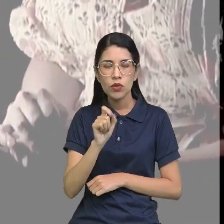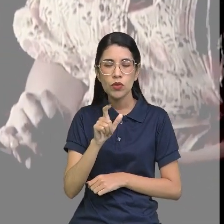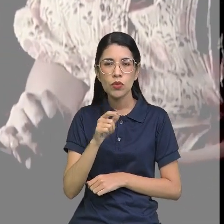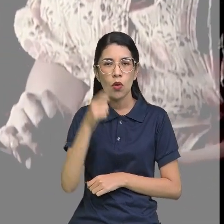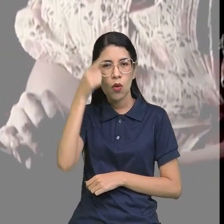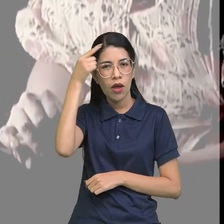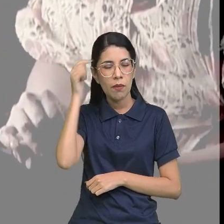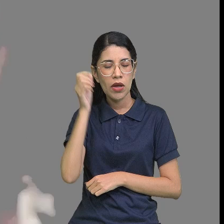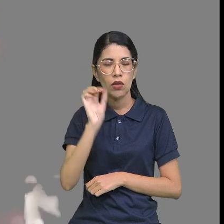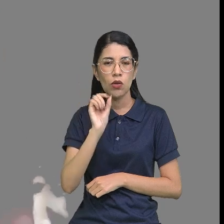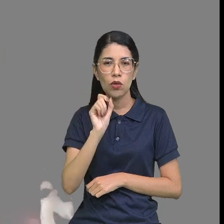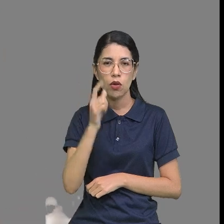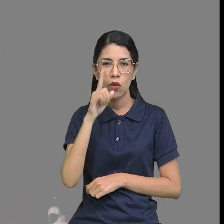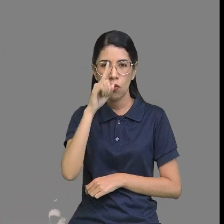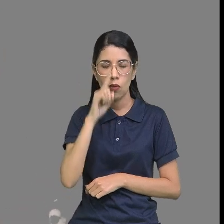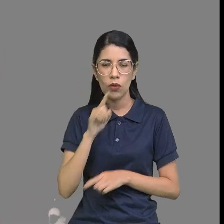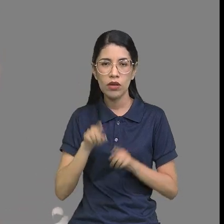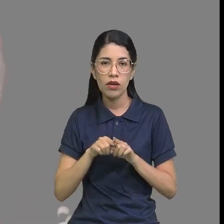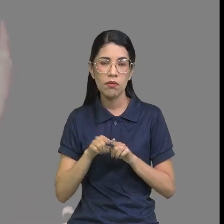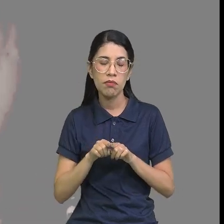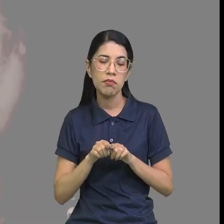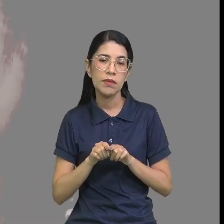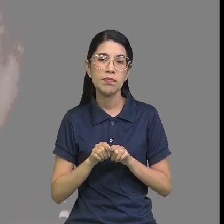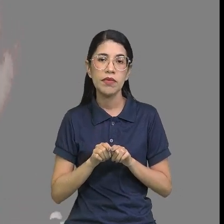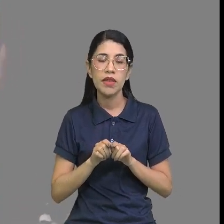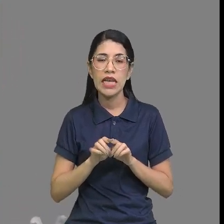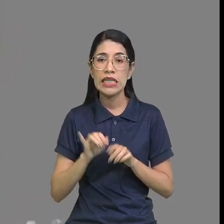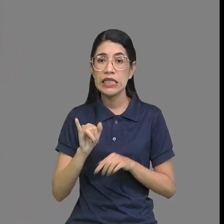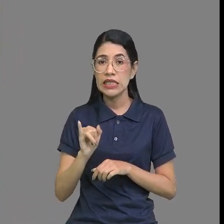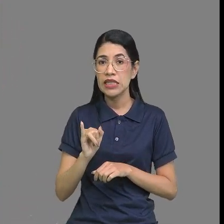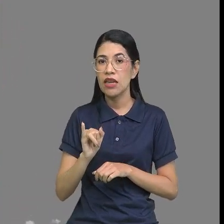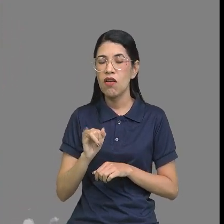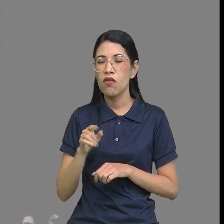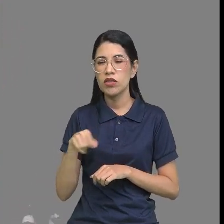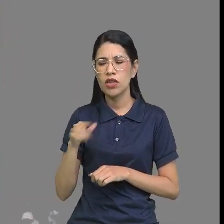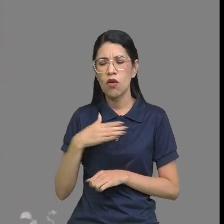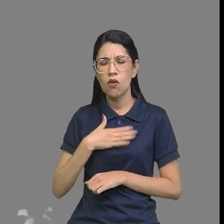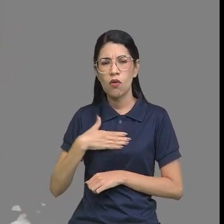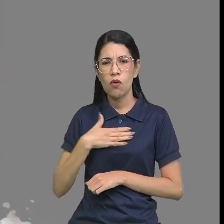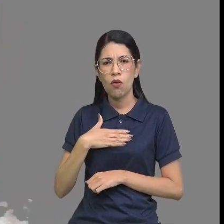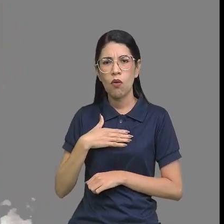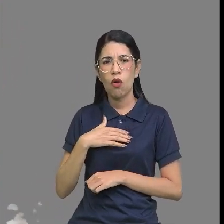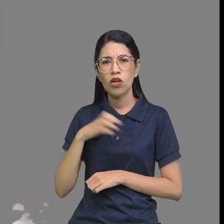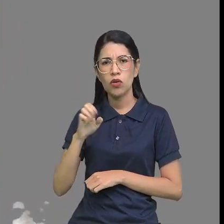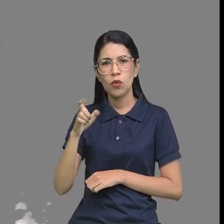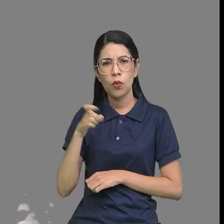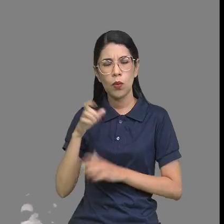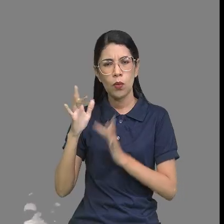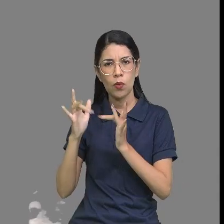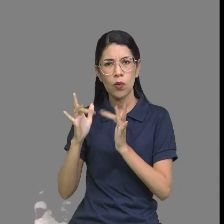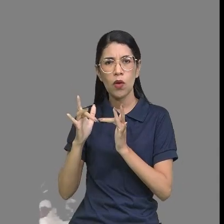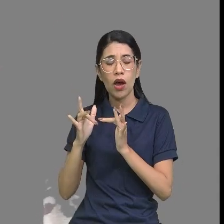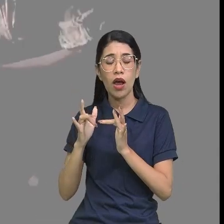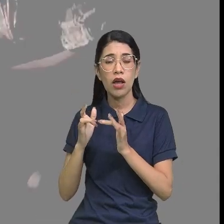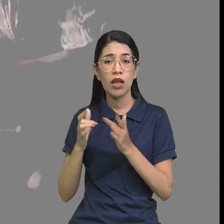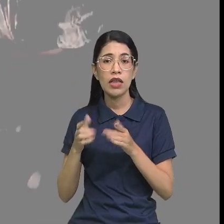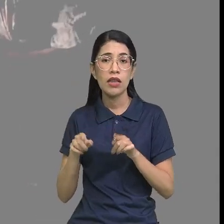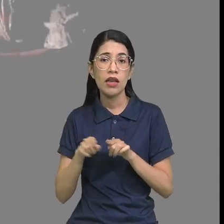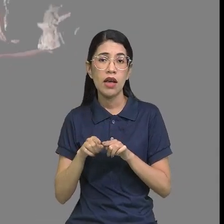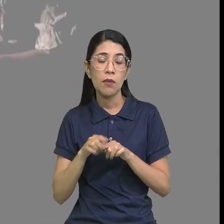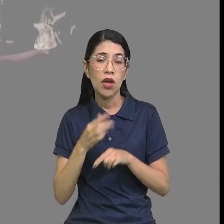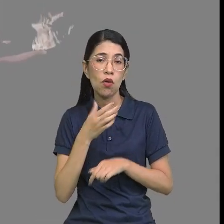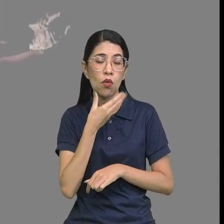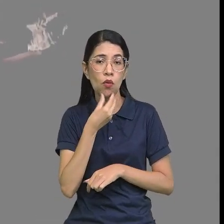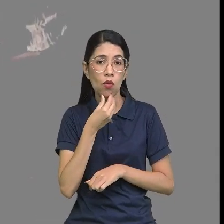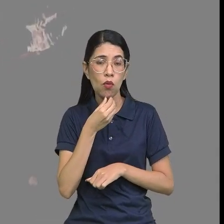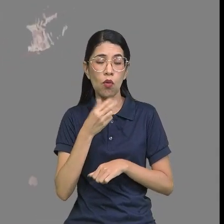ou castanhos, ou pretos. E se não fosse porque você gosta do seu ex-namorado, esse gringo ia